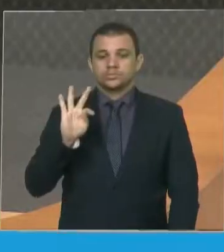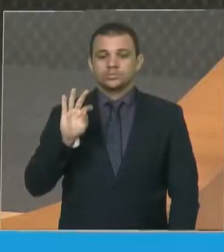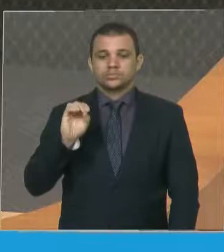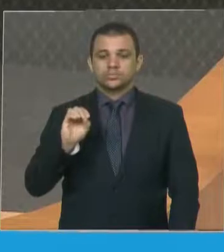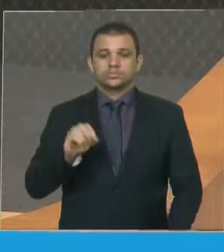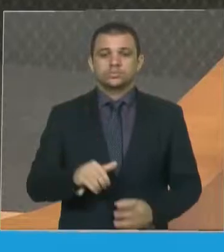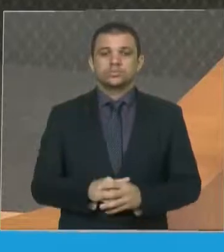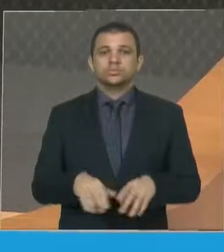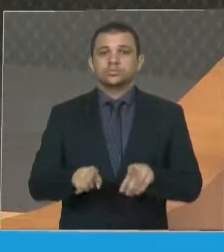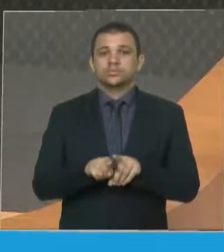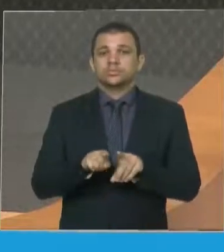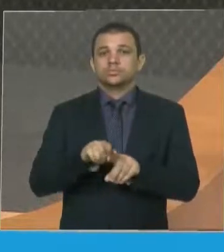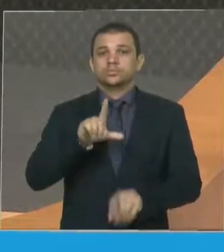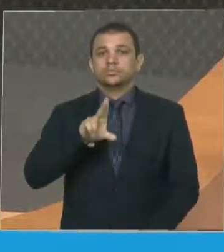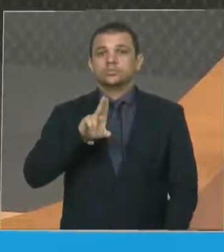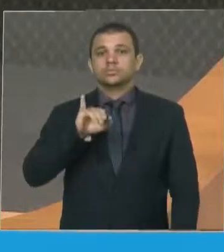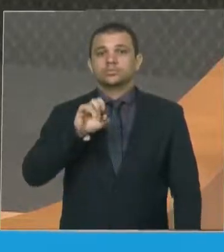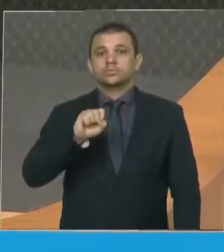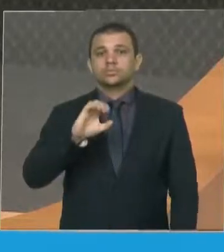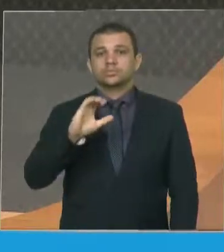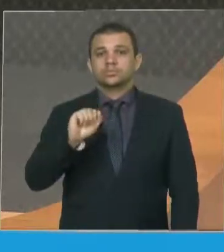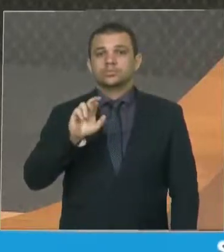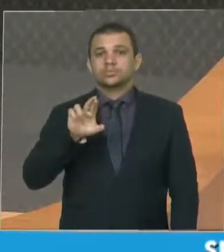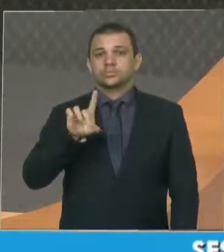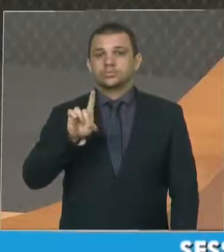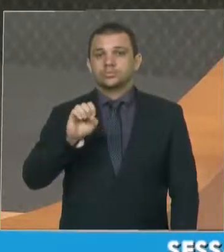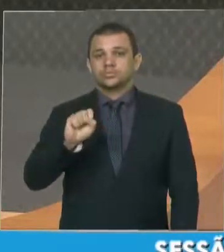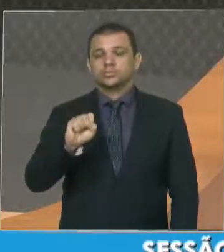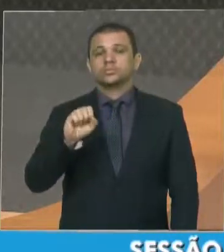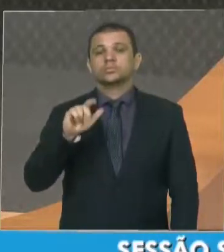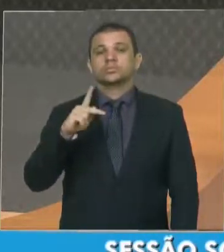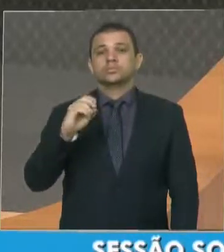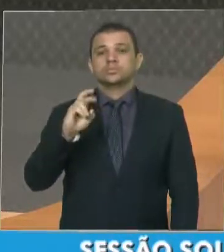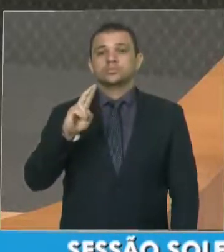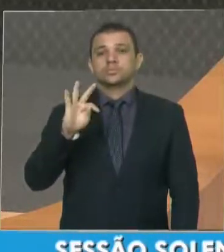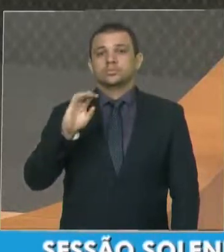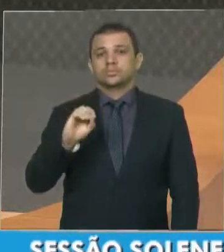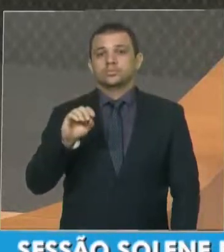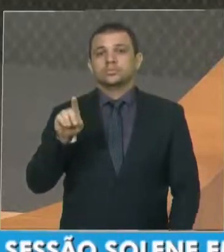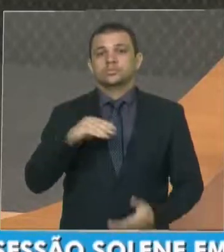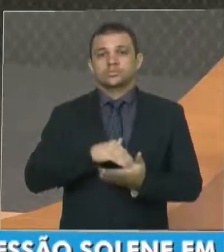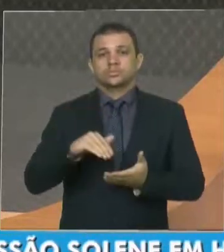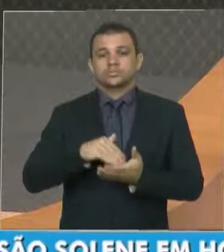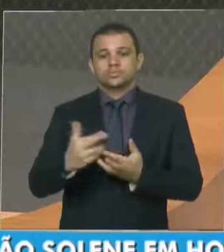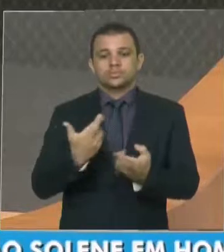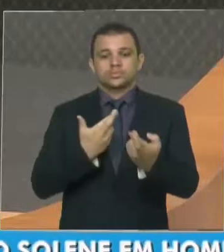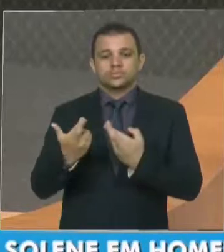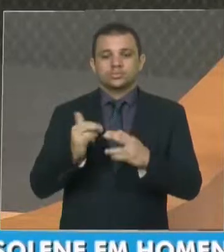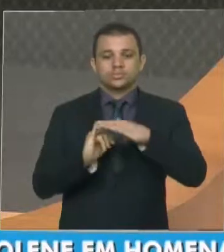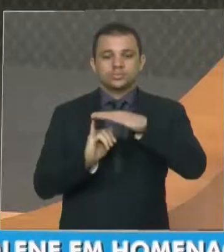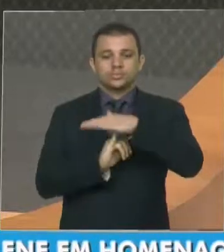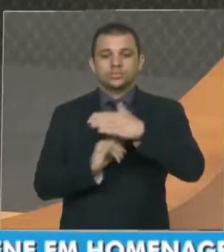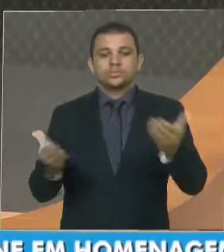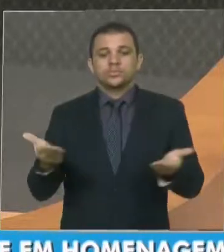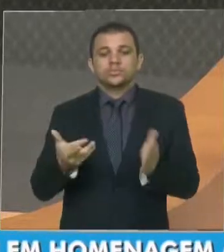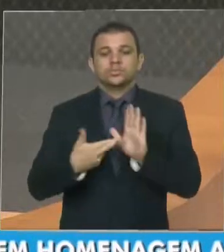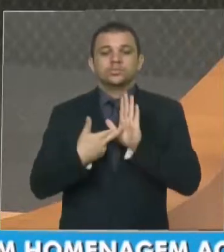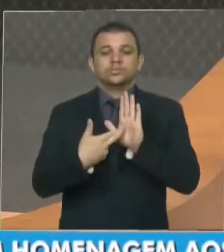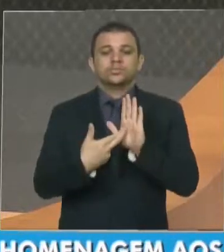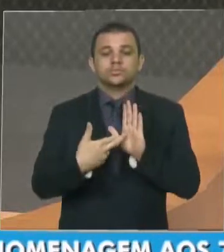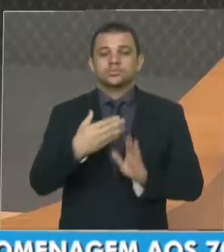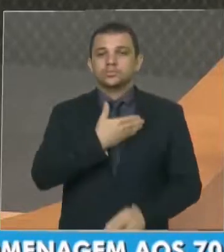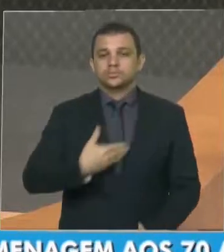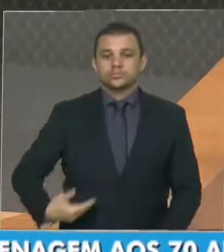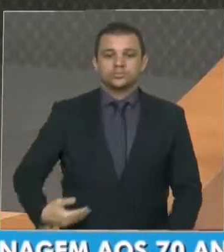o senhor Luiz Carlos Porto, secretário de Relações Institucionais, nesse ato representando o senhor governador Flávio